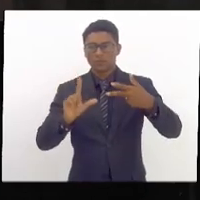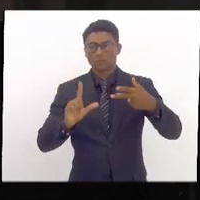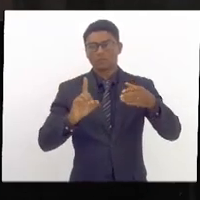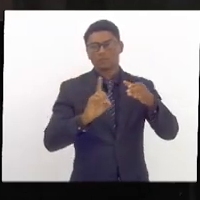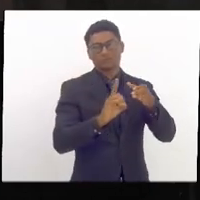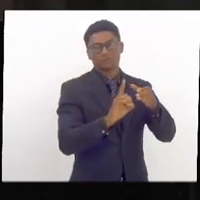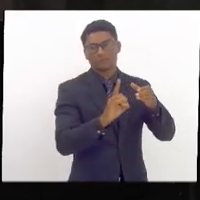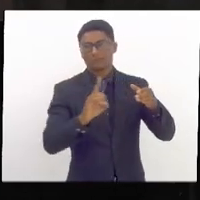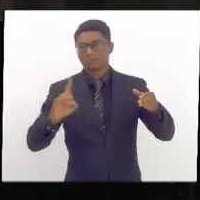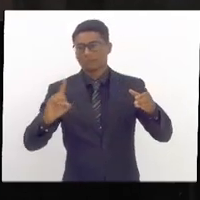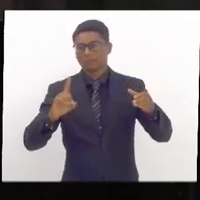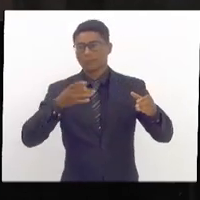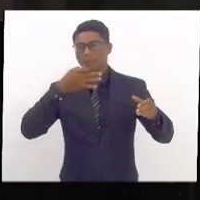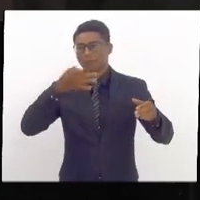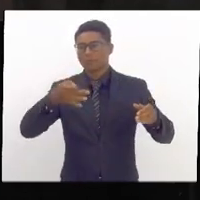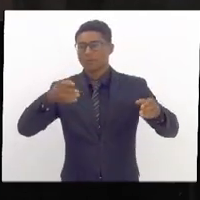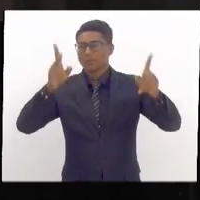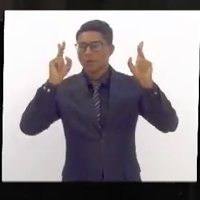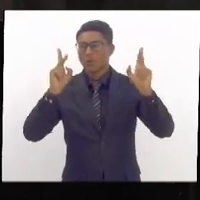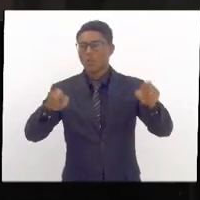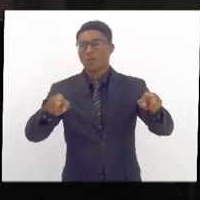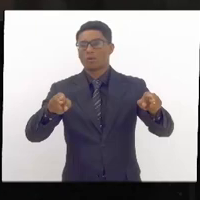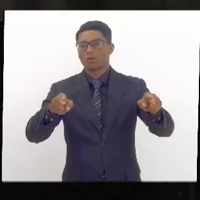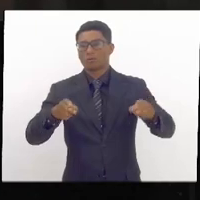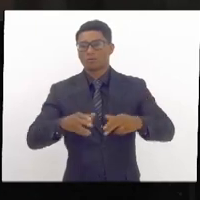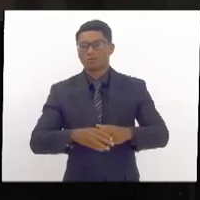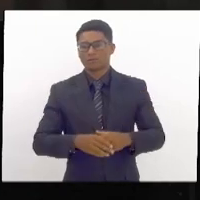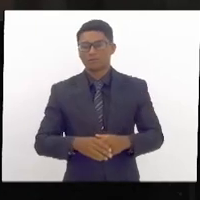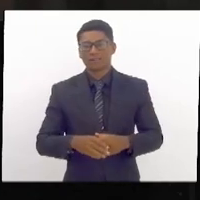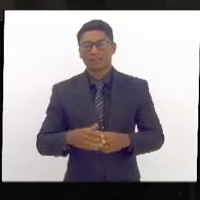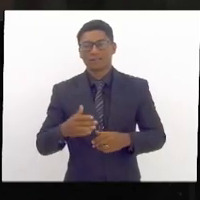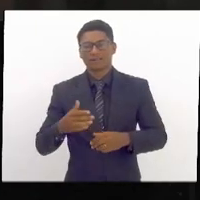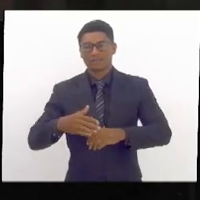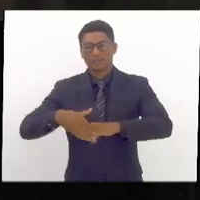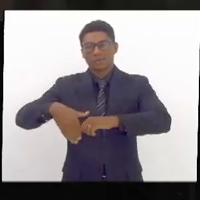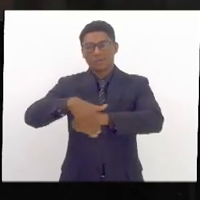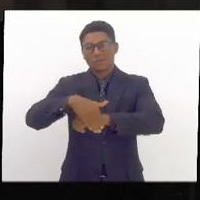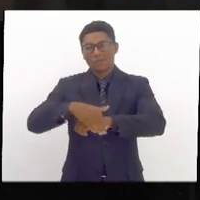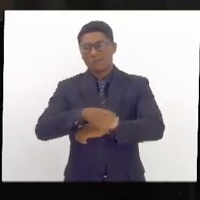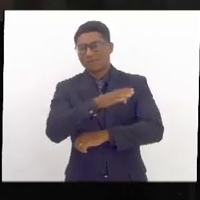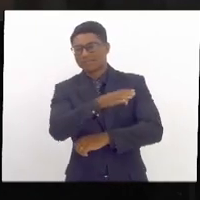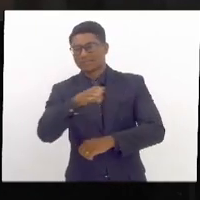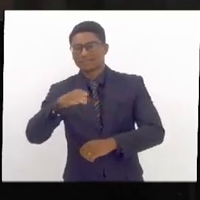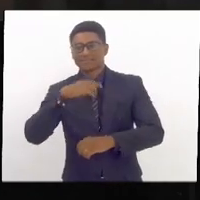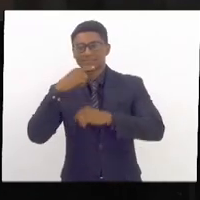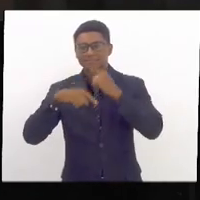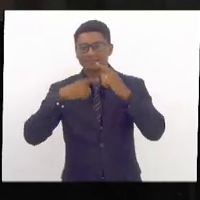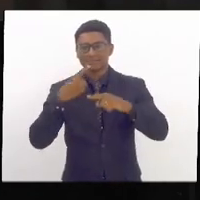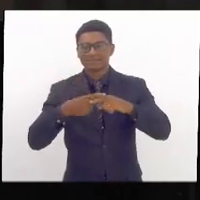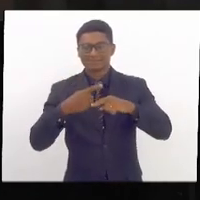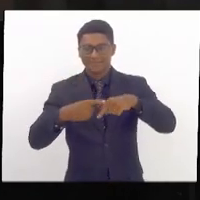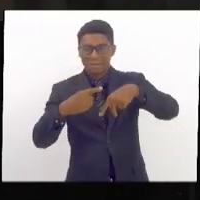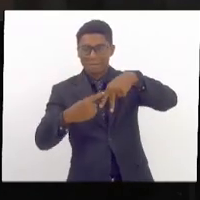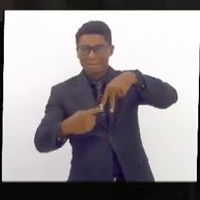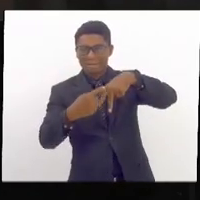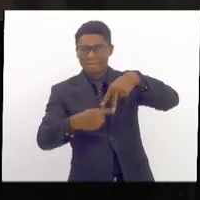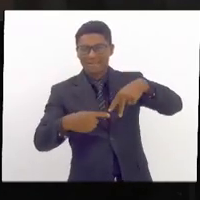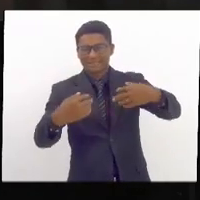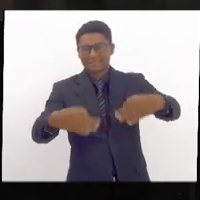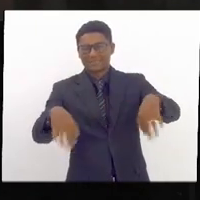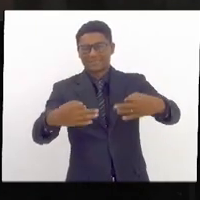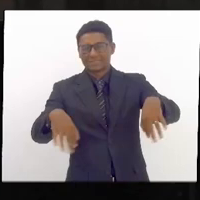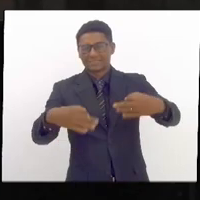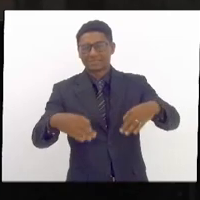de posição, talvez a não disposição de ir para as ruas por conta dos joelhos, entendeu? Mas, de